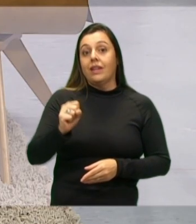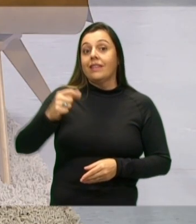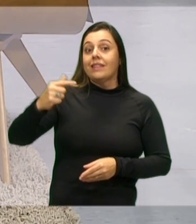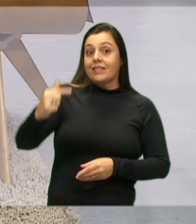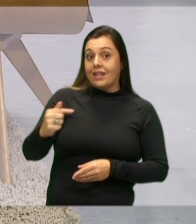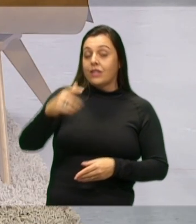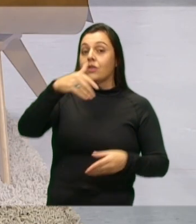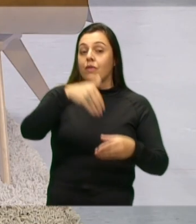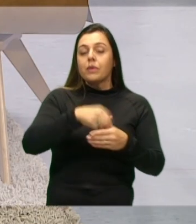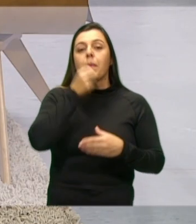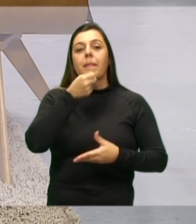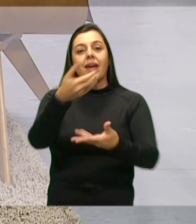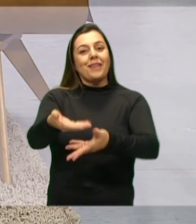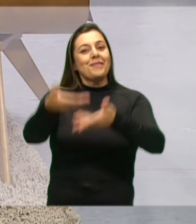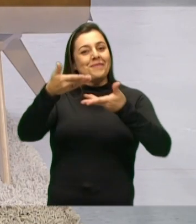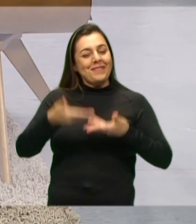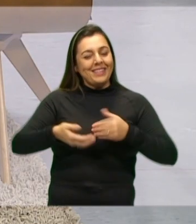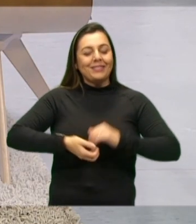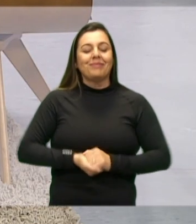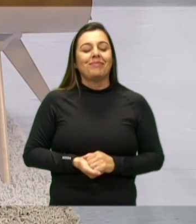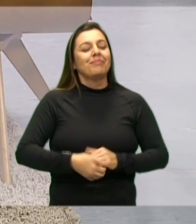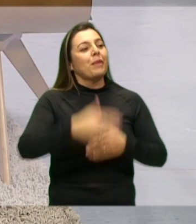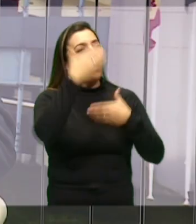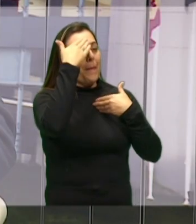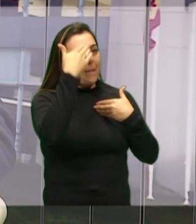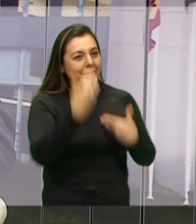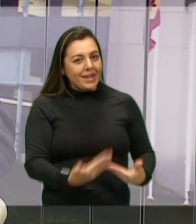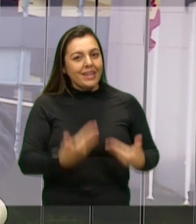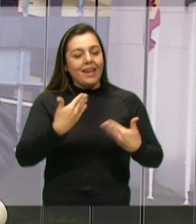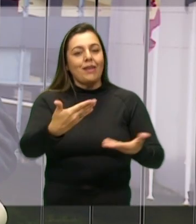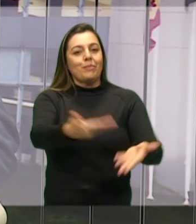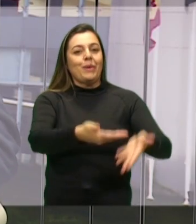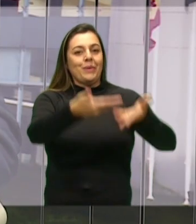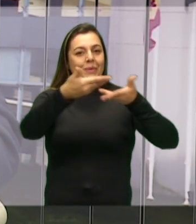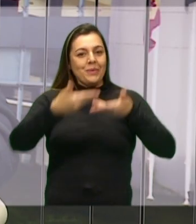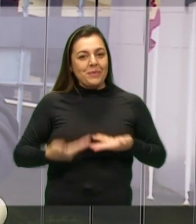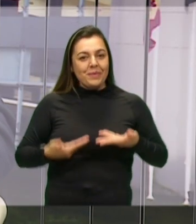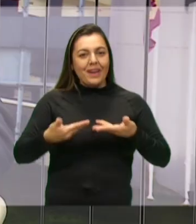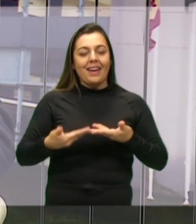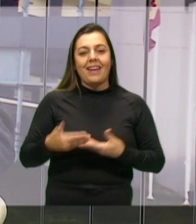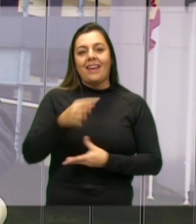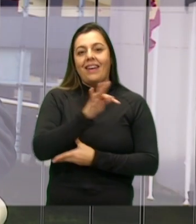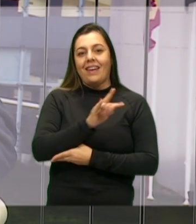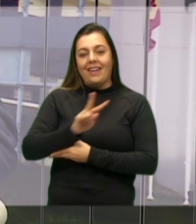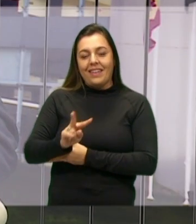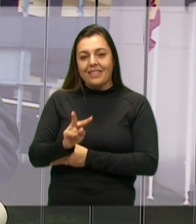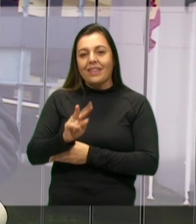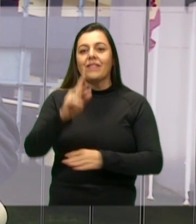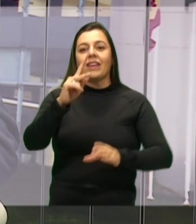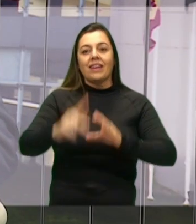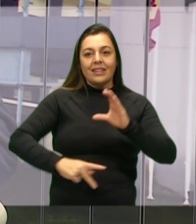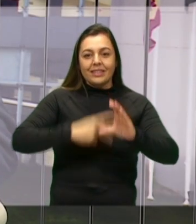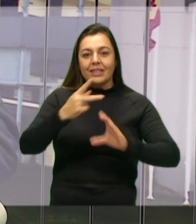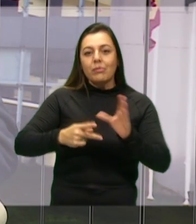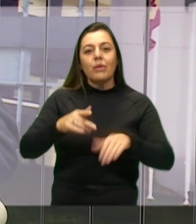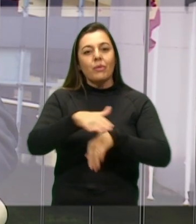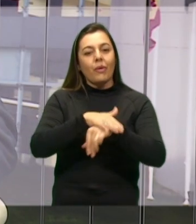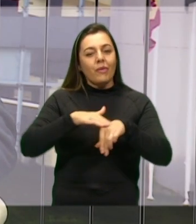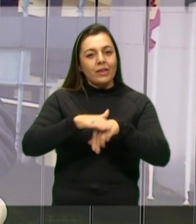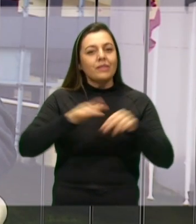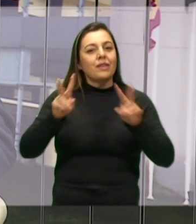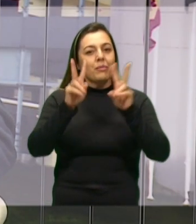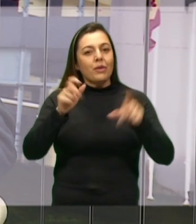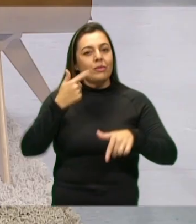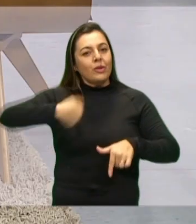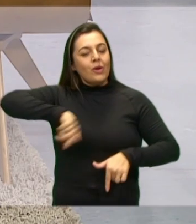2.387. Seja bem-vindo novamente, vereador. Obrigado, Maurício. Obrigado pelo convite, a TV Câmara, por abrir esse espaço para que a gente possa conversar um pouquinho sobre